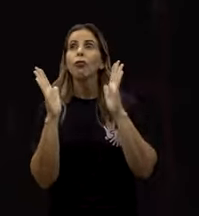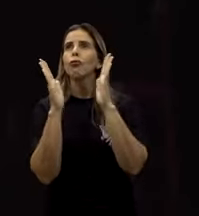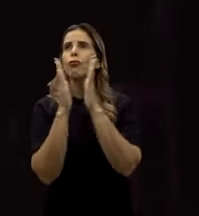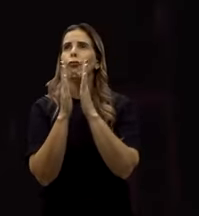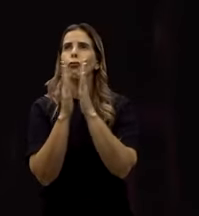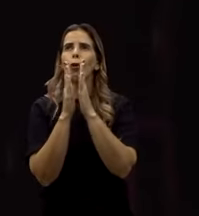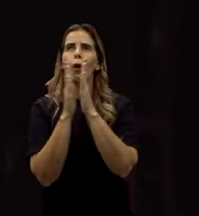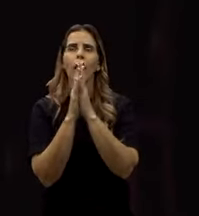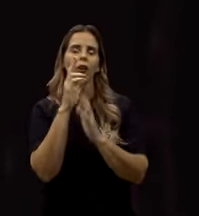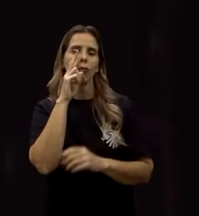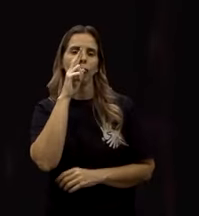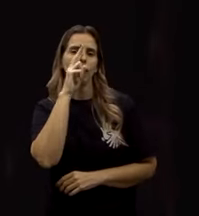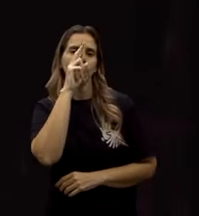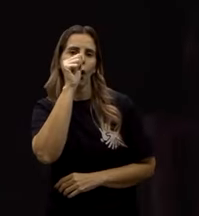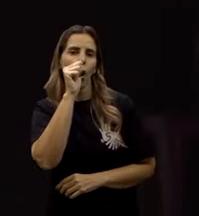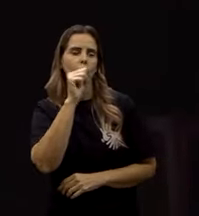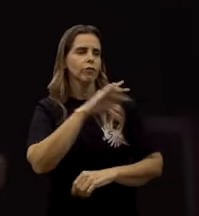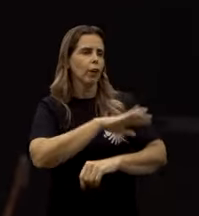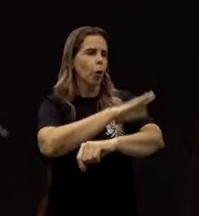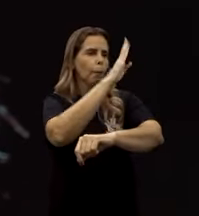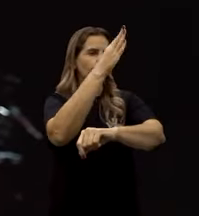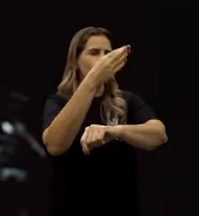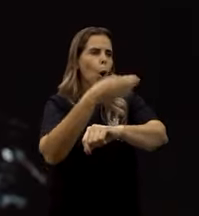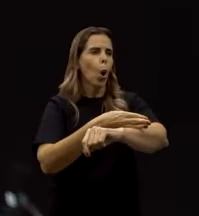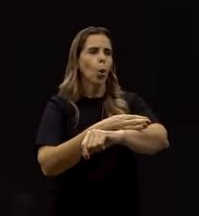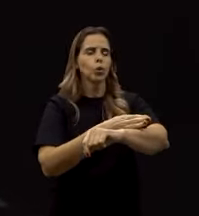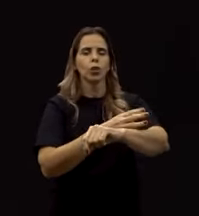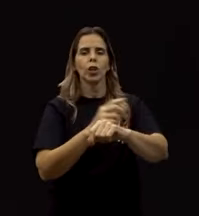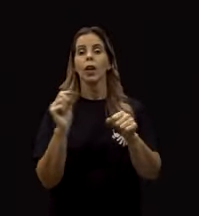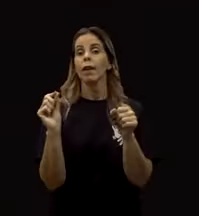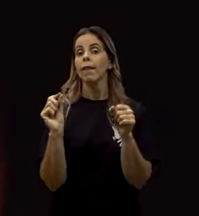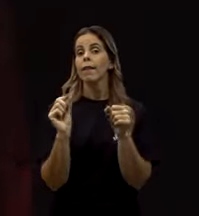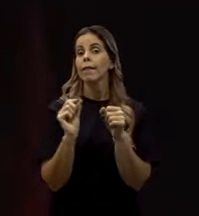Monte A gente desce Monte a gente vai vigília a gente roda